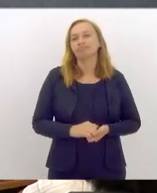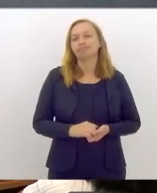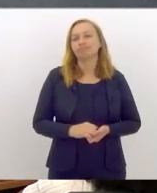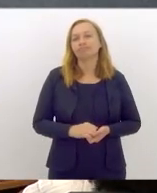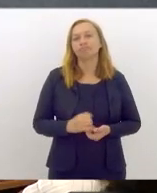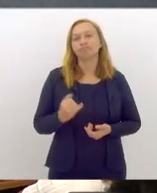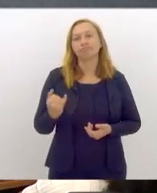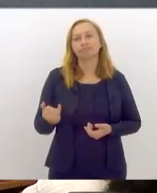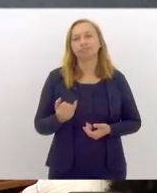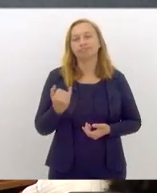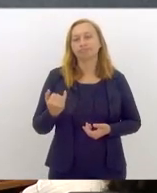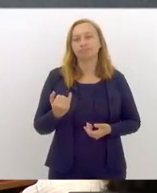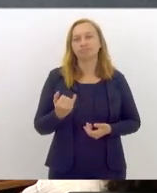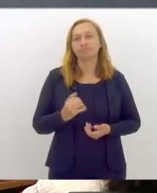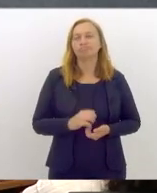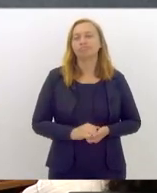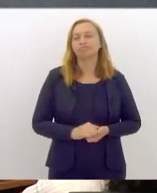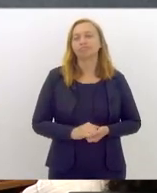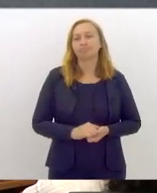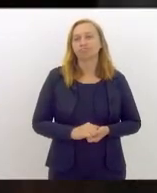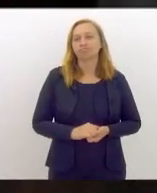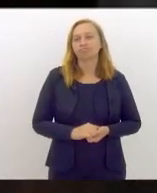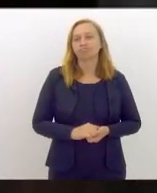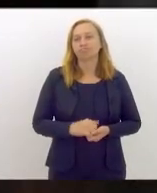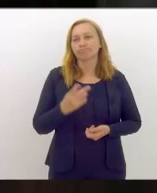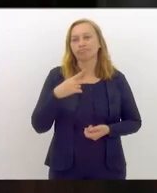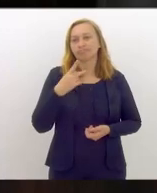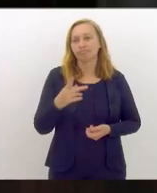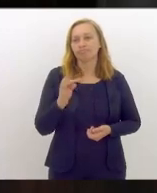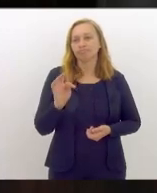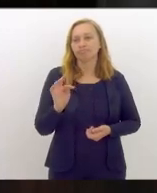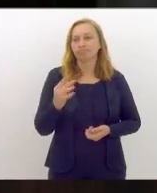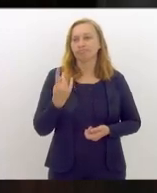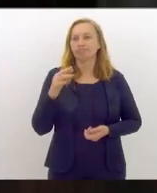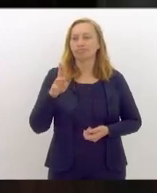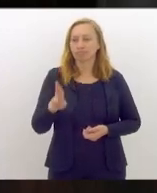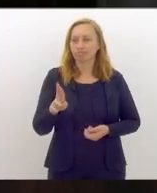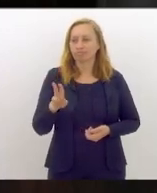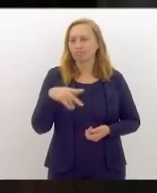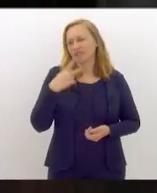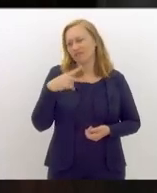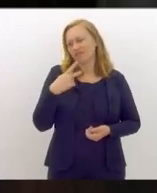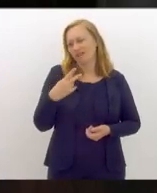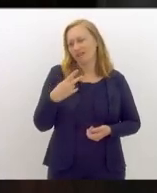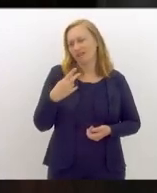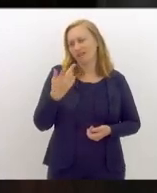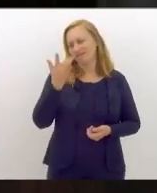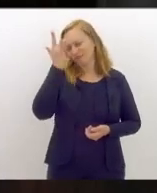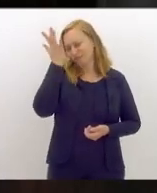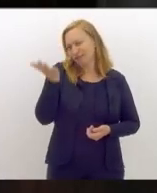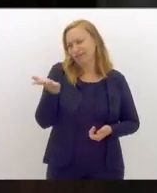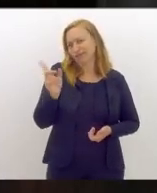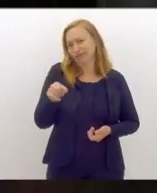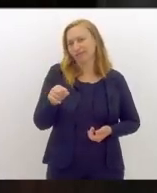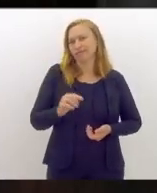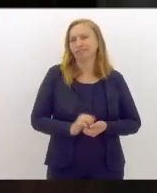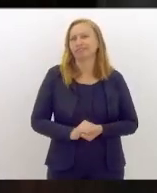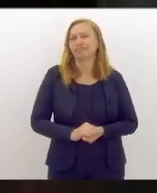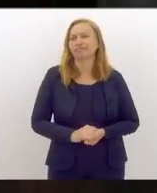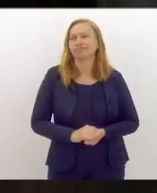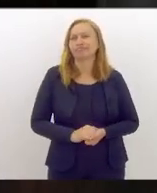Nobre assim é um cara visionário e falar do Heitor é um pouco fácil né é bem fácil assim acho que é um cara assim